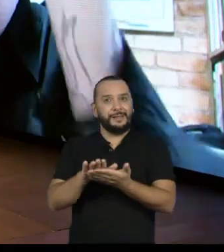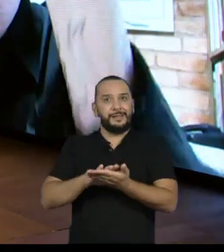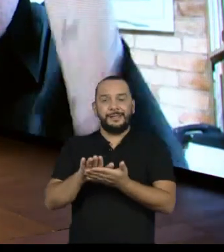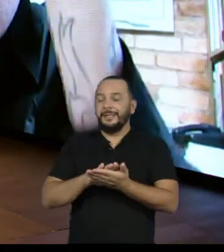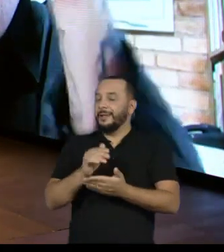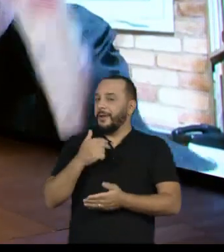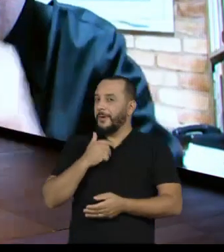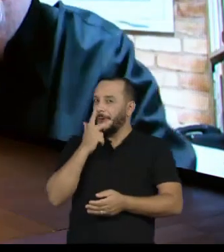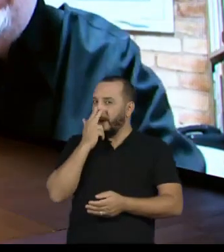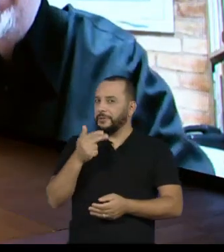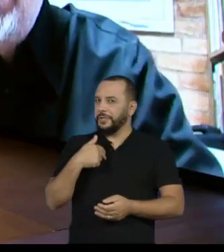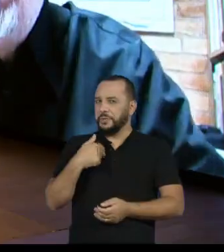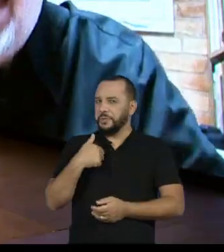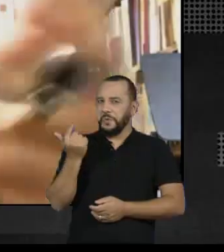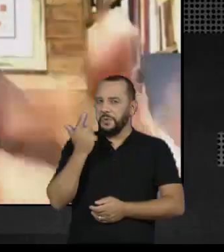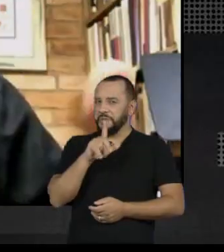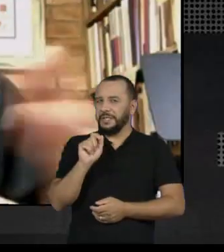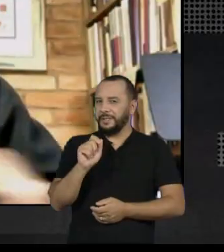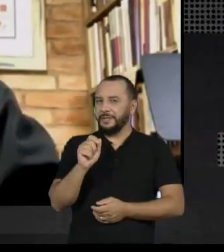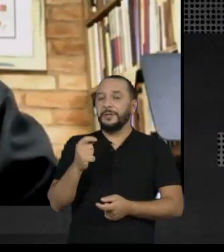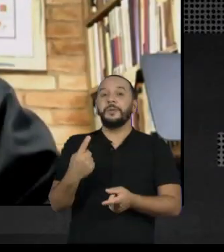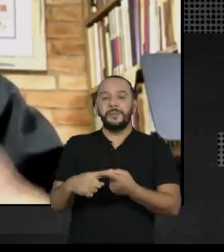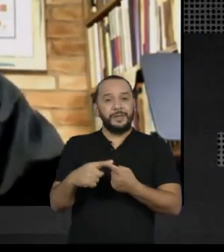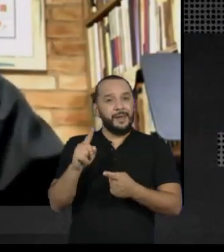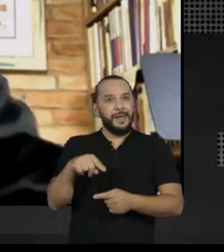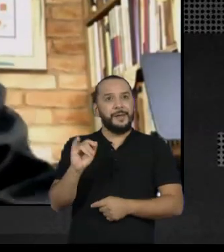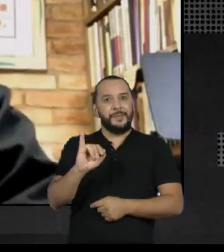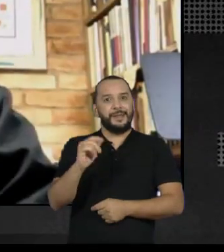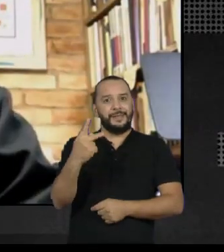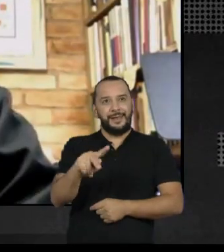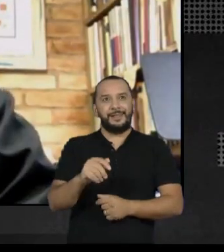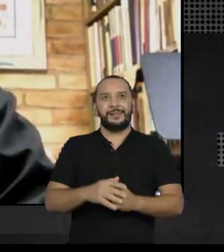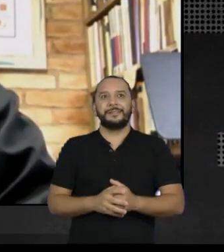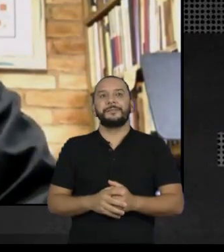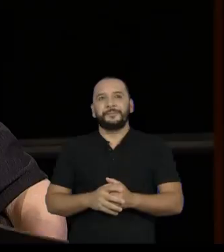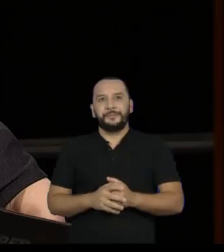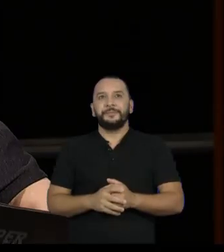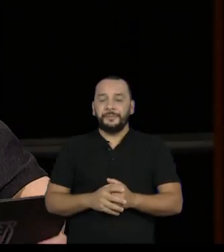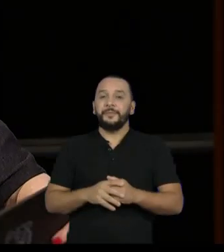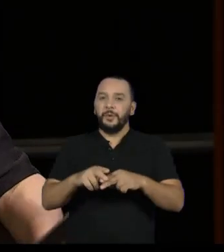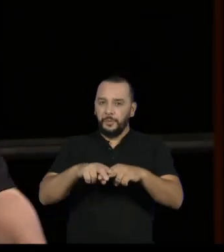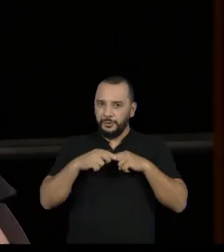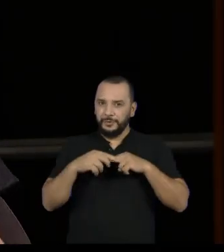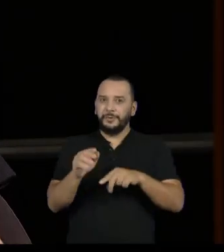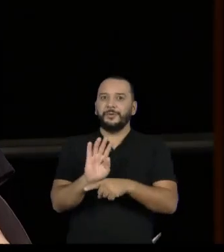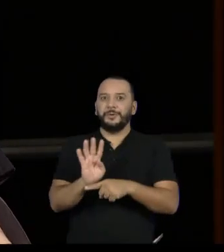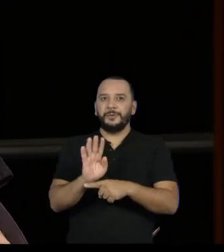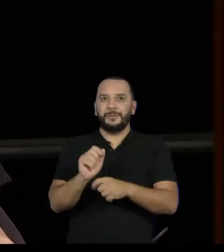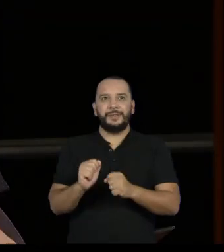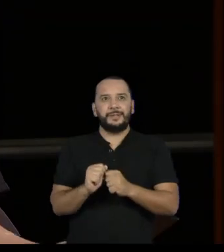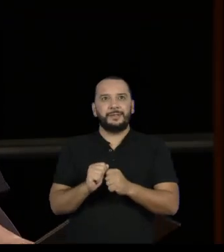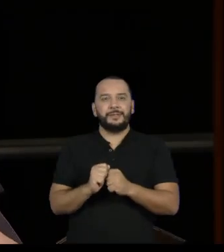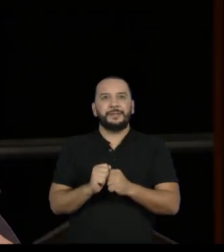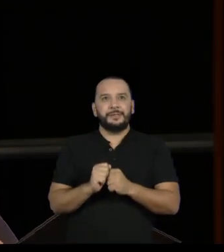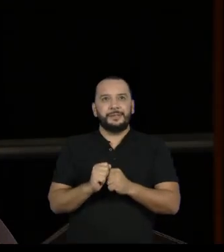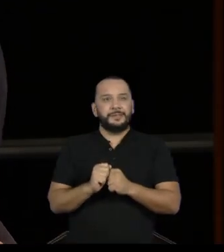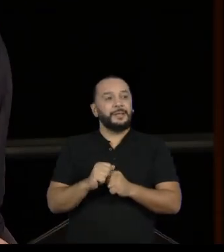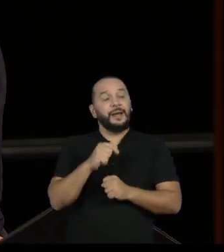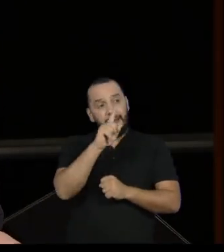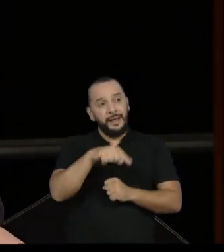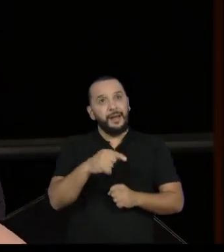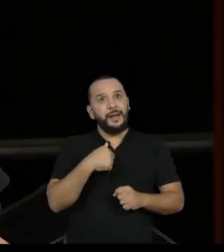do filme da Petra. A Petra fez o Helena sim. por causa daquela cena ali, não